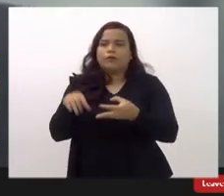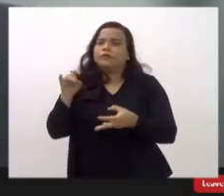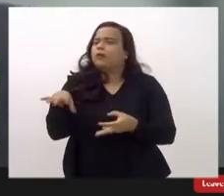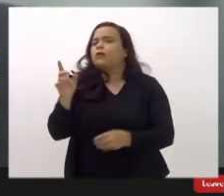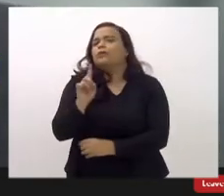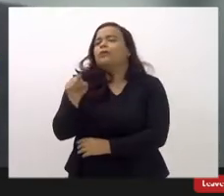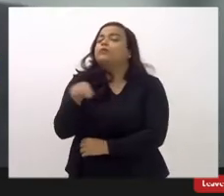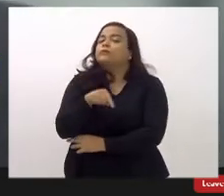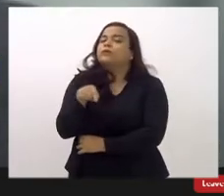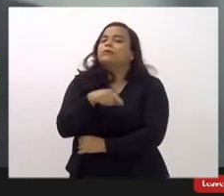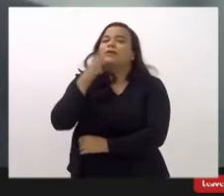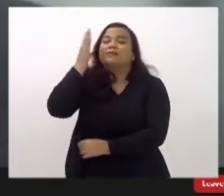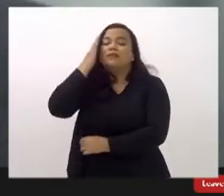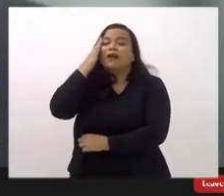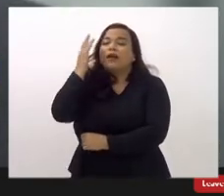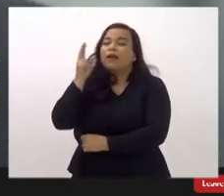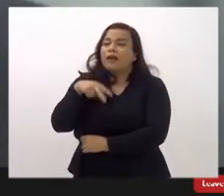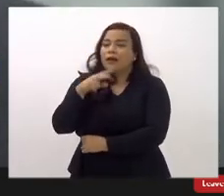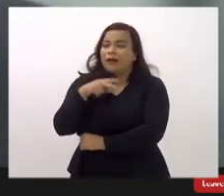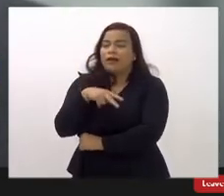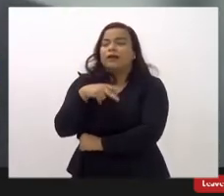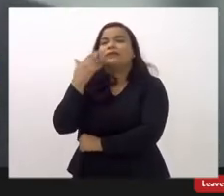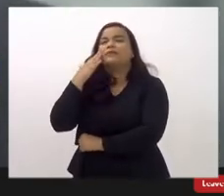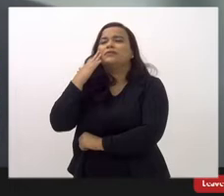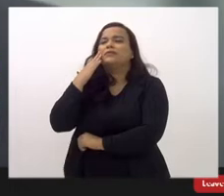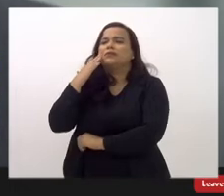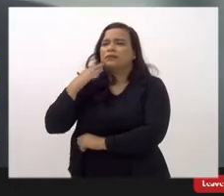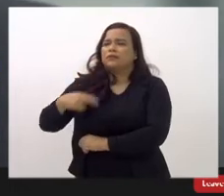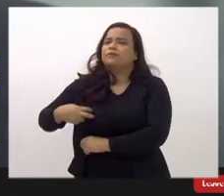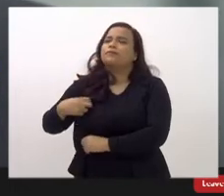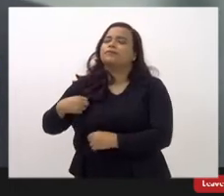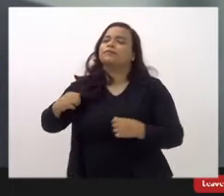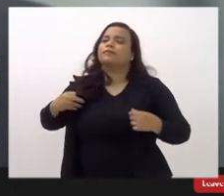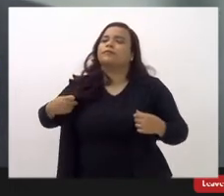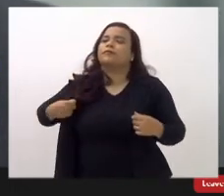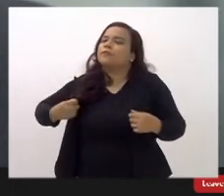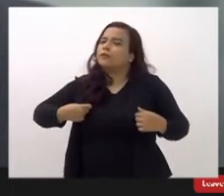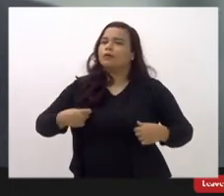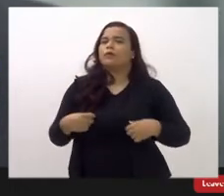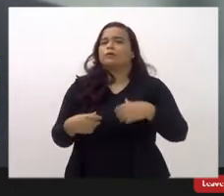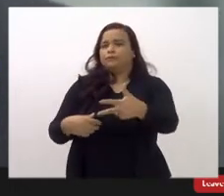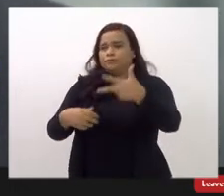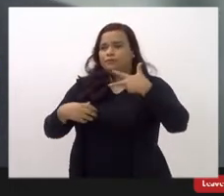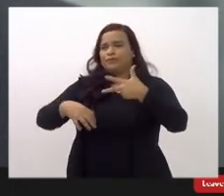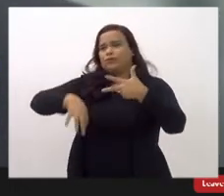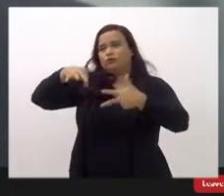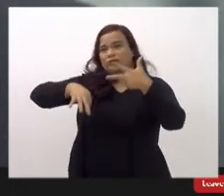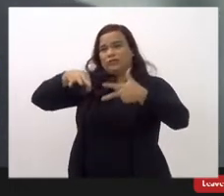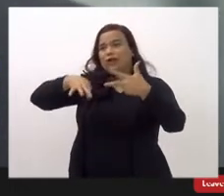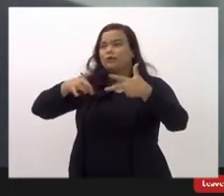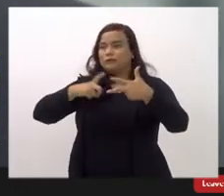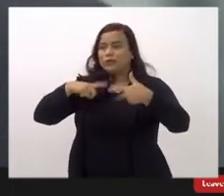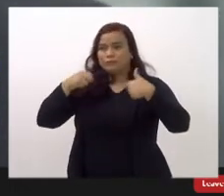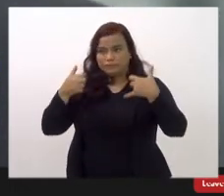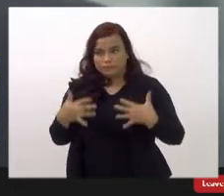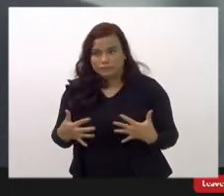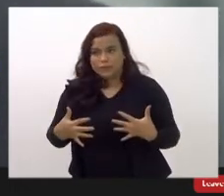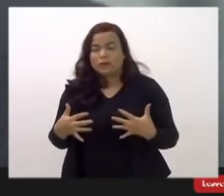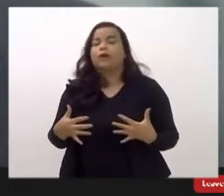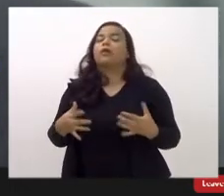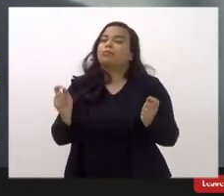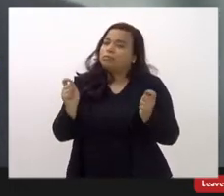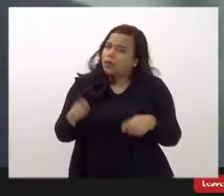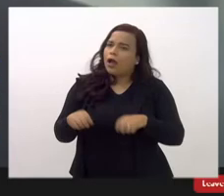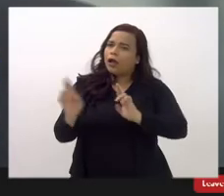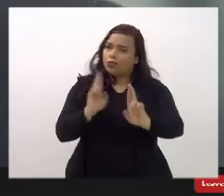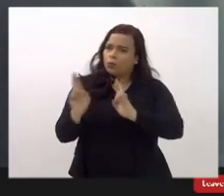pela interpretação que o Poder Judiciário tem feito a respeito desse tema até então. Ainda cabe curso, né, uma decisão